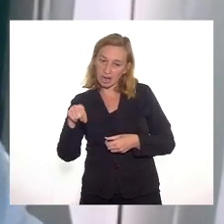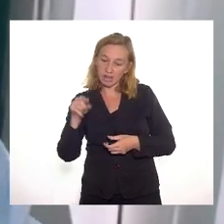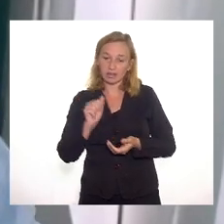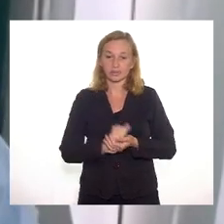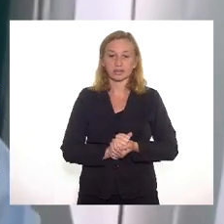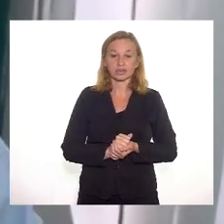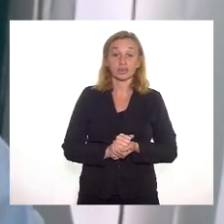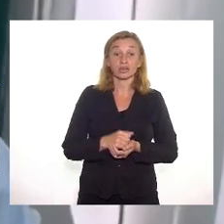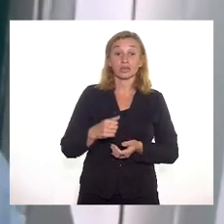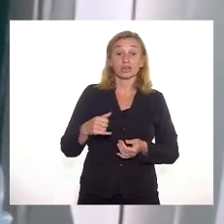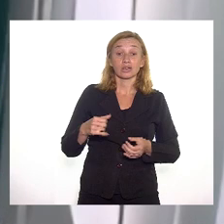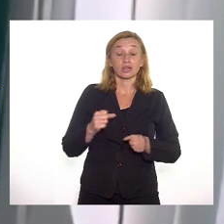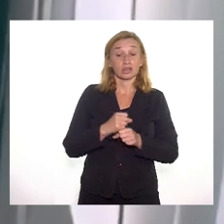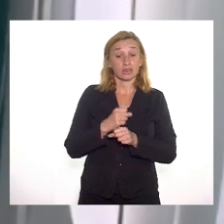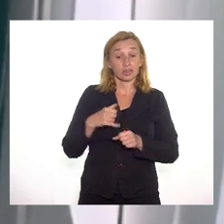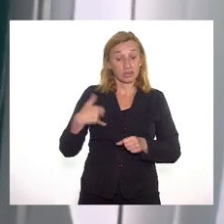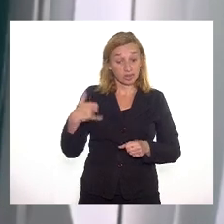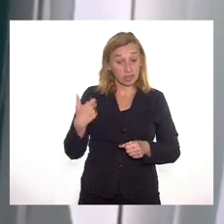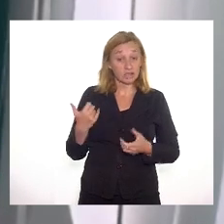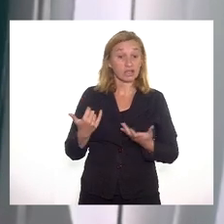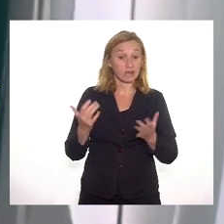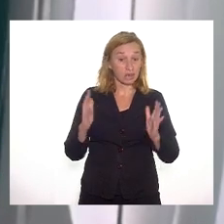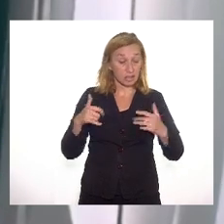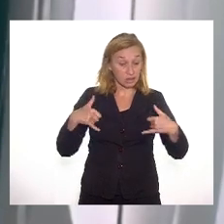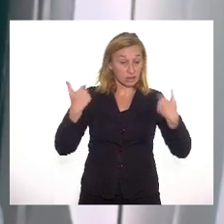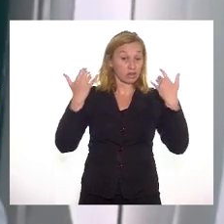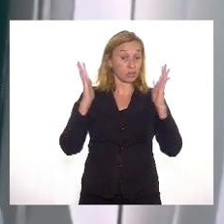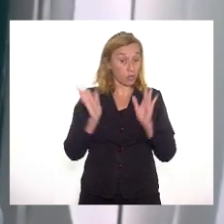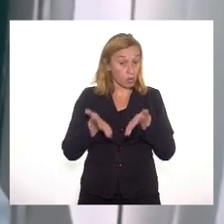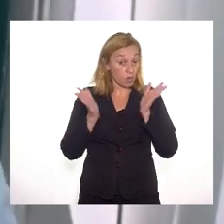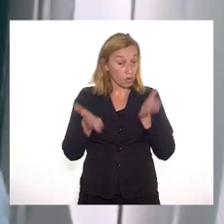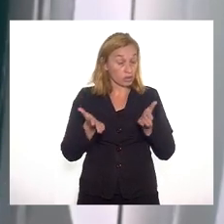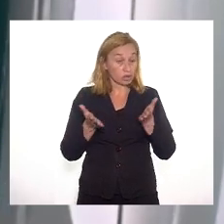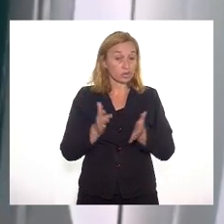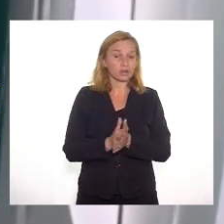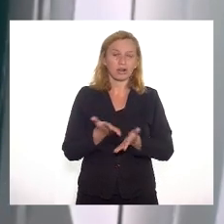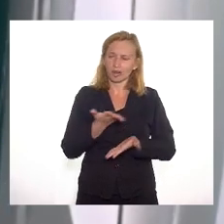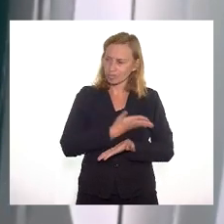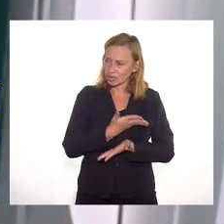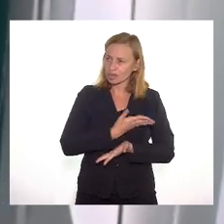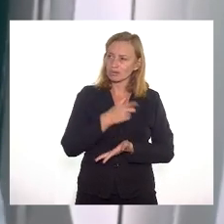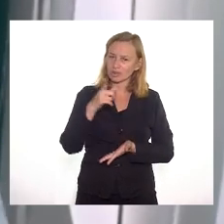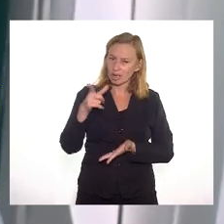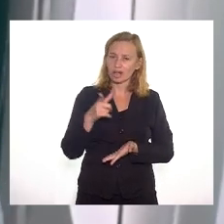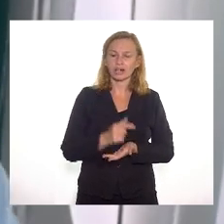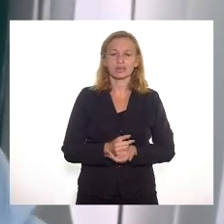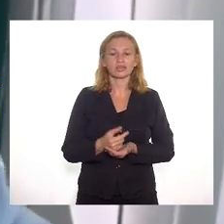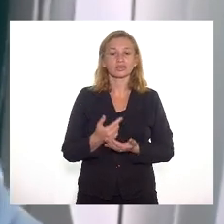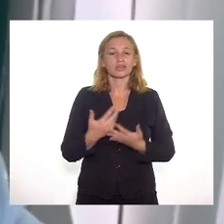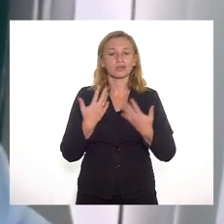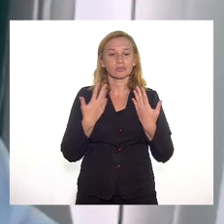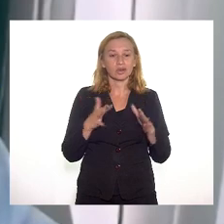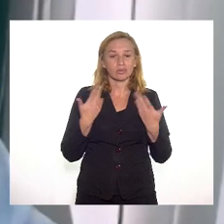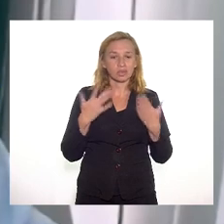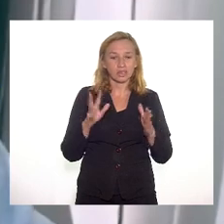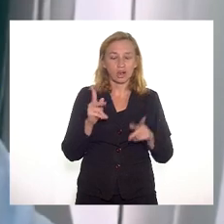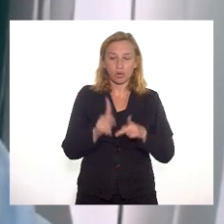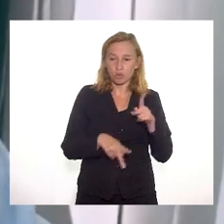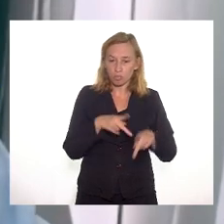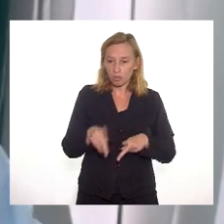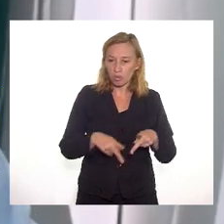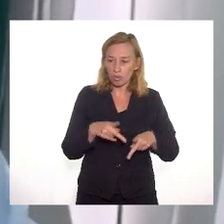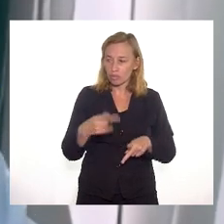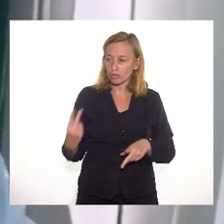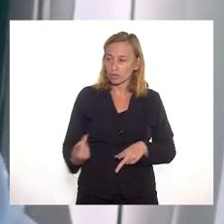Maricá faz aniversário e eu quero fazer menção a Maricá, porque tenho muitos amigos em Maricá, quero cumprimentar o povo valoroso de